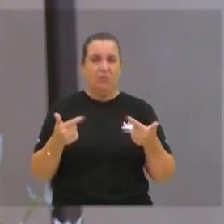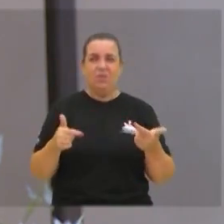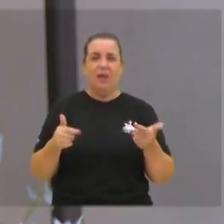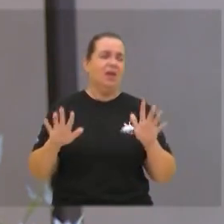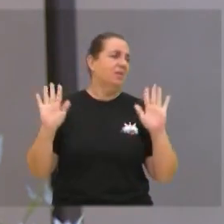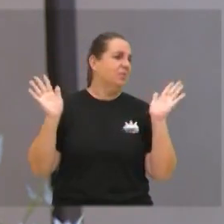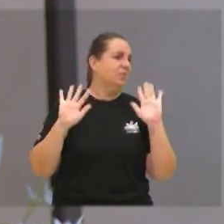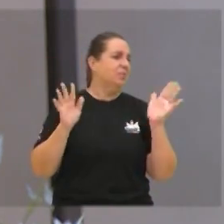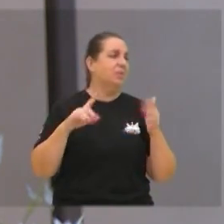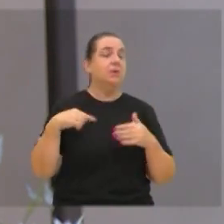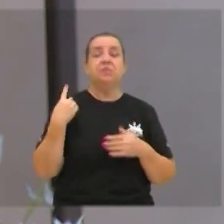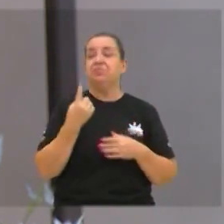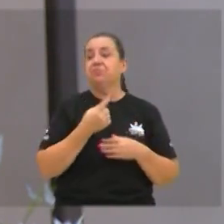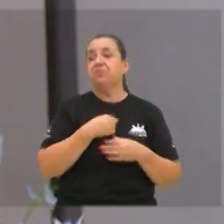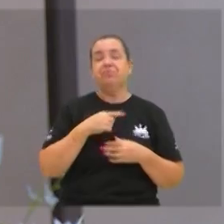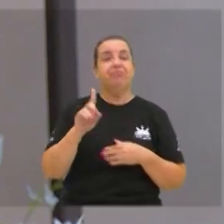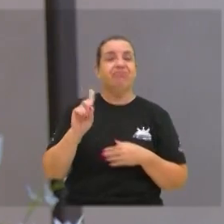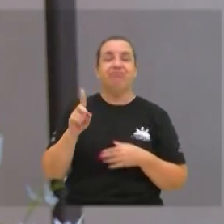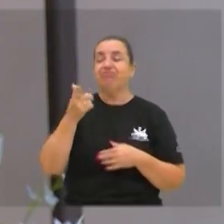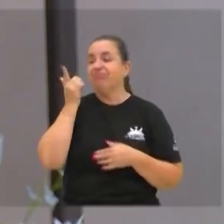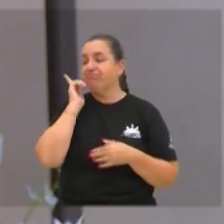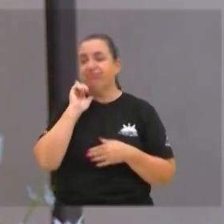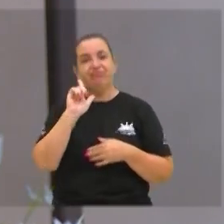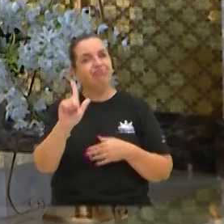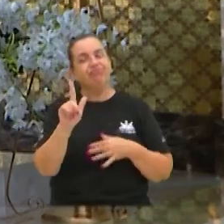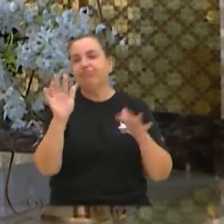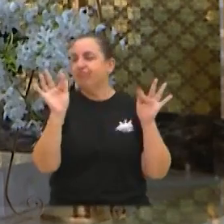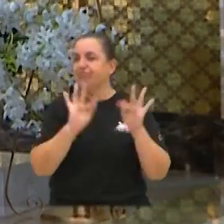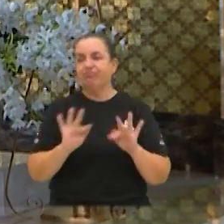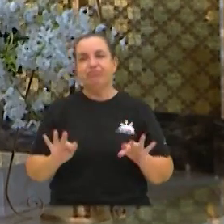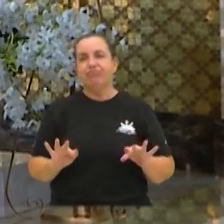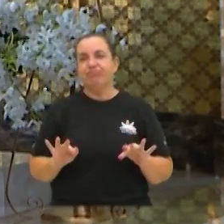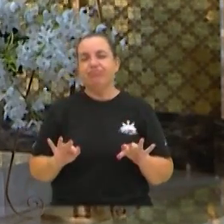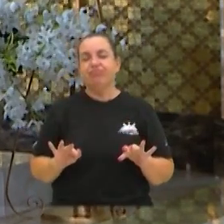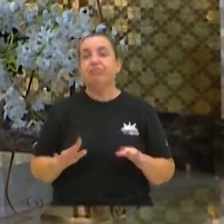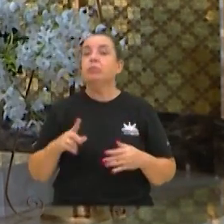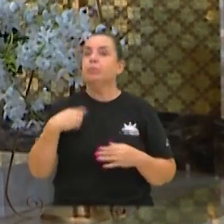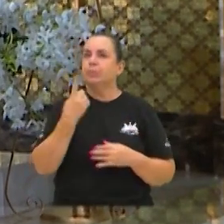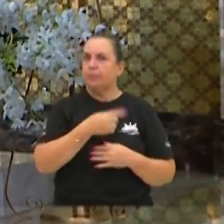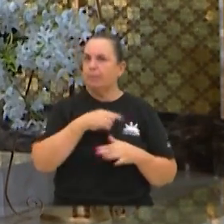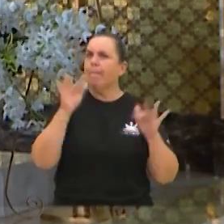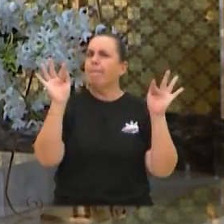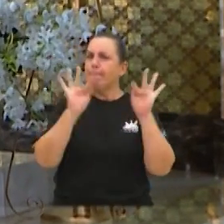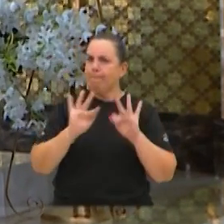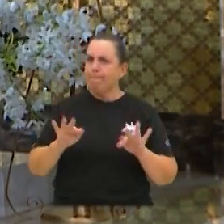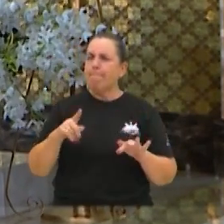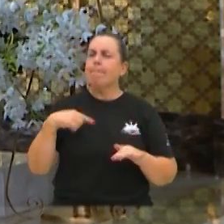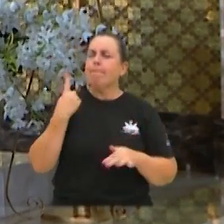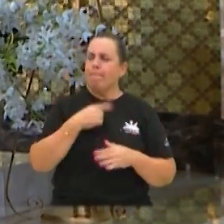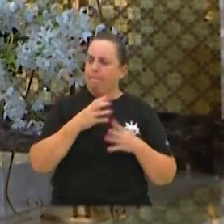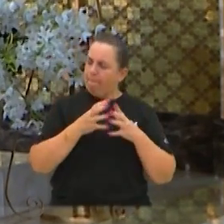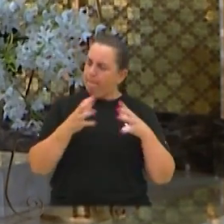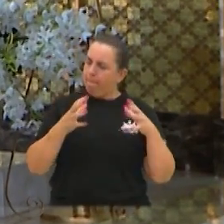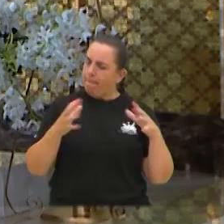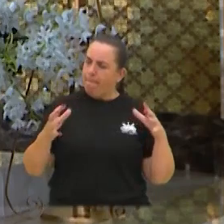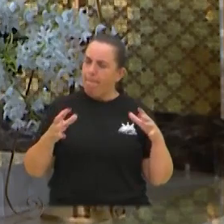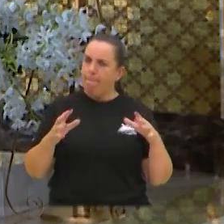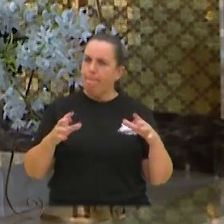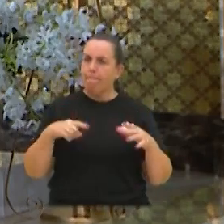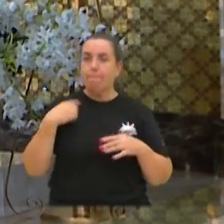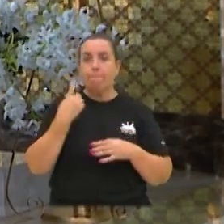nós não conseguimos a felicidade. A nossa felicidade, o nosso crescimento, a